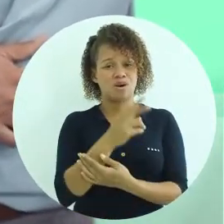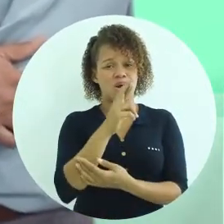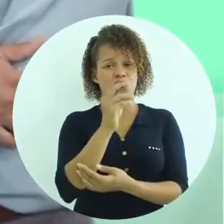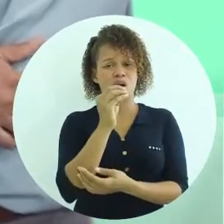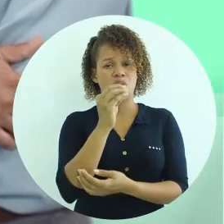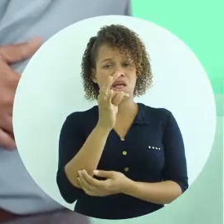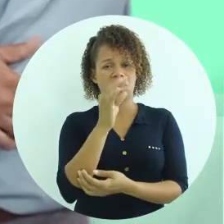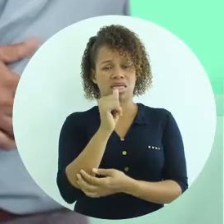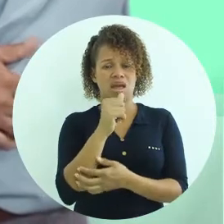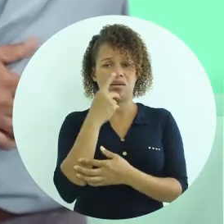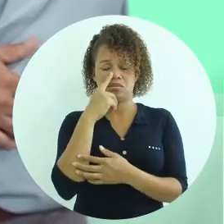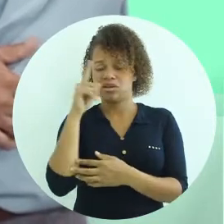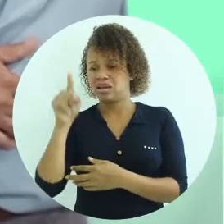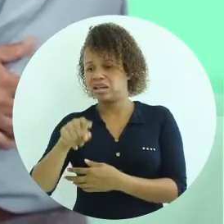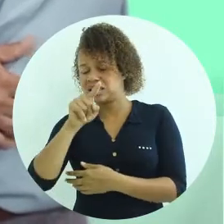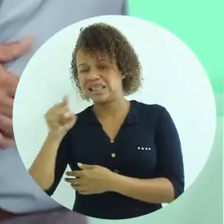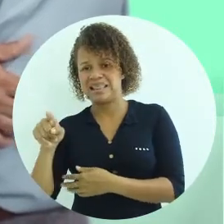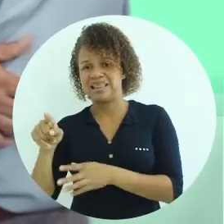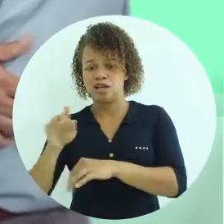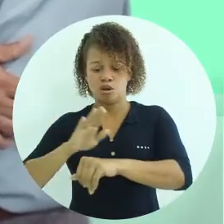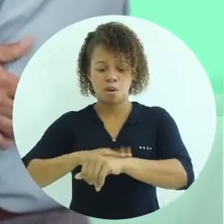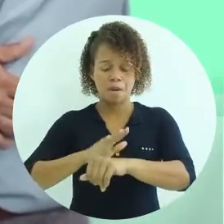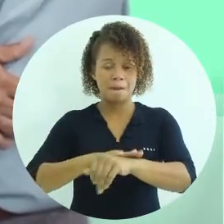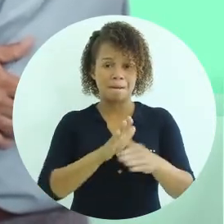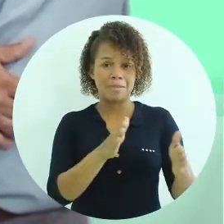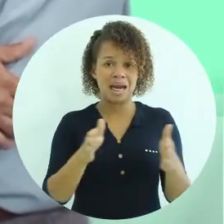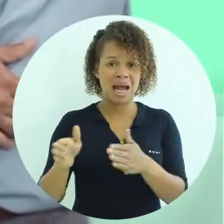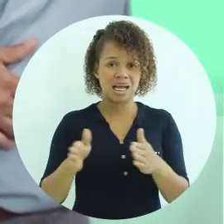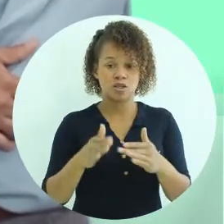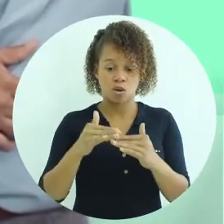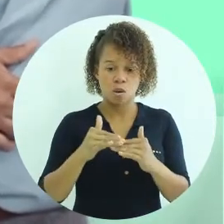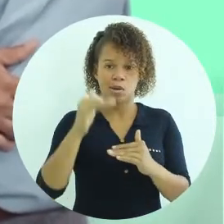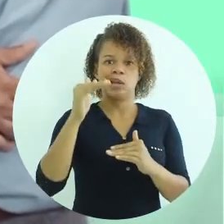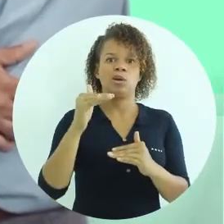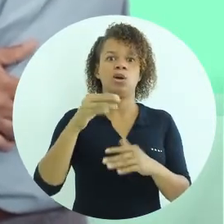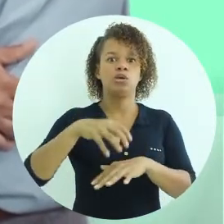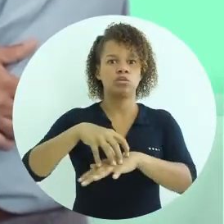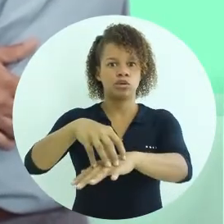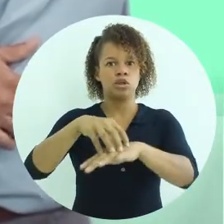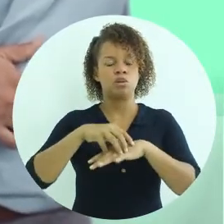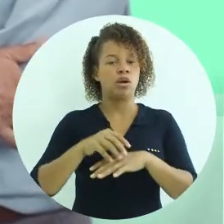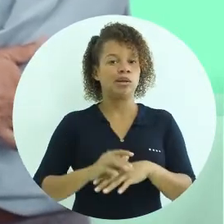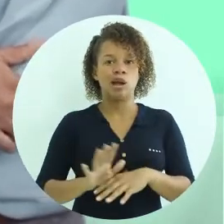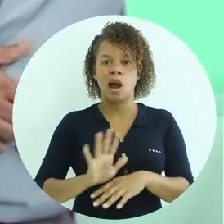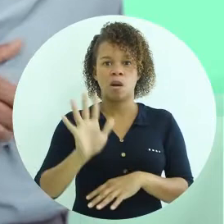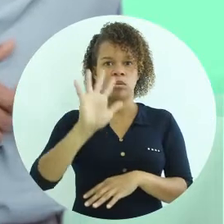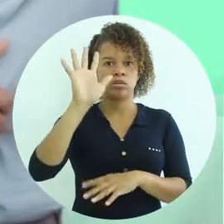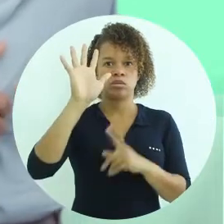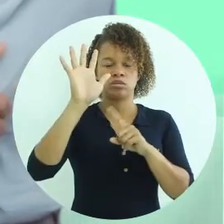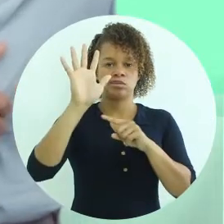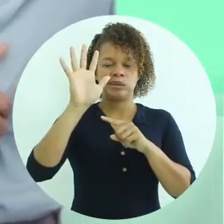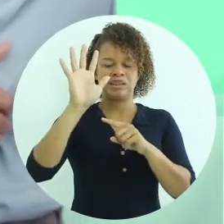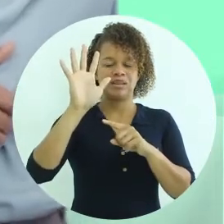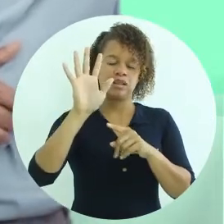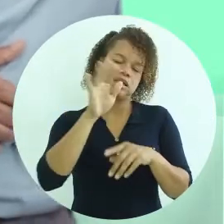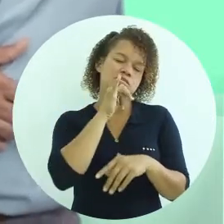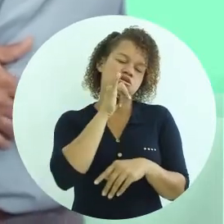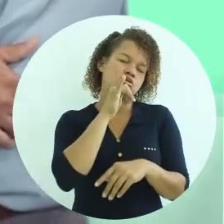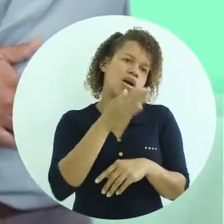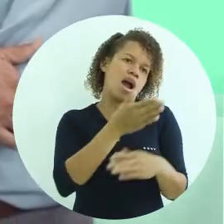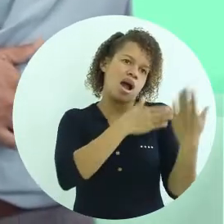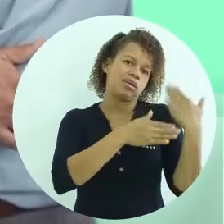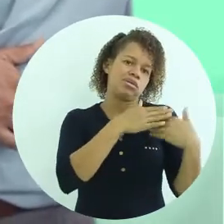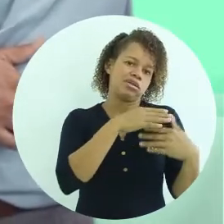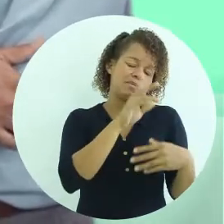foram canceladas e o prazo para chegar aumentou e o custo do transporte também aumentou. Um exemplo, na época boa, você podia